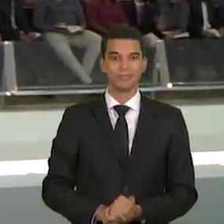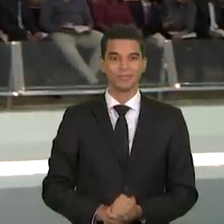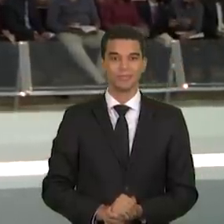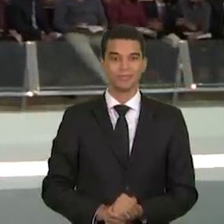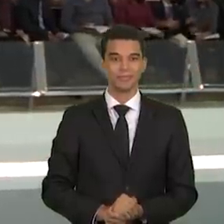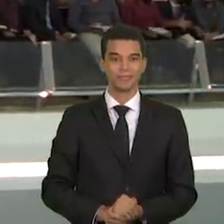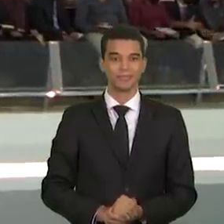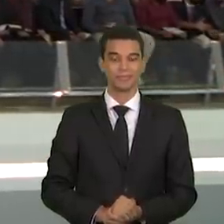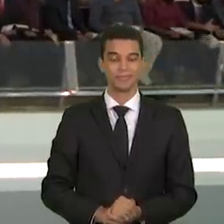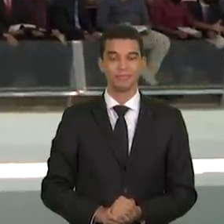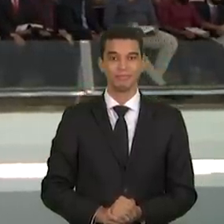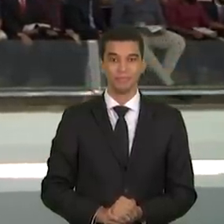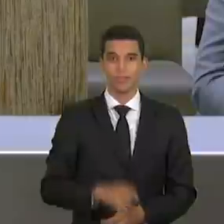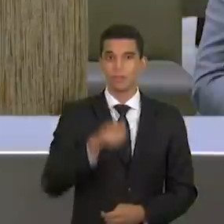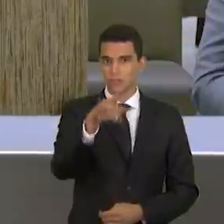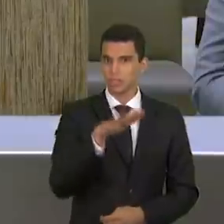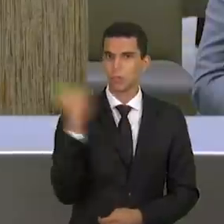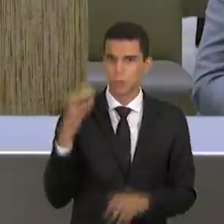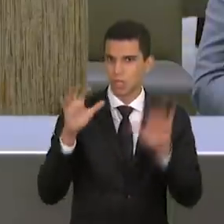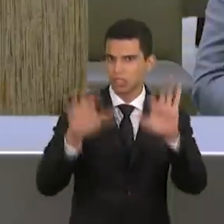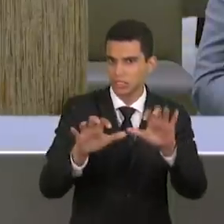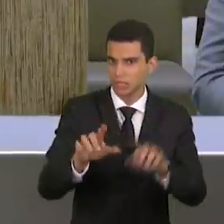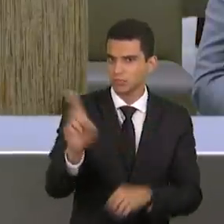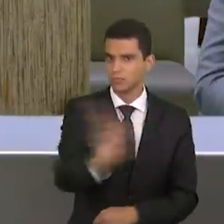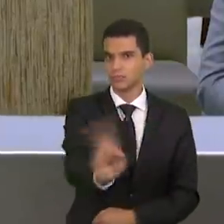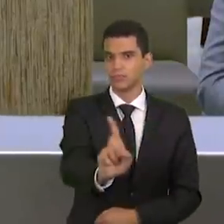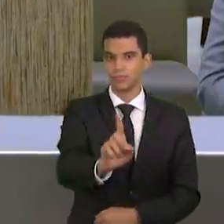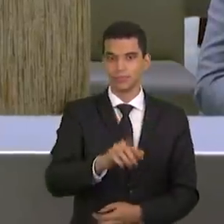Você não vai morrer desse jeito.